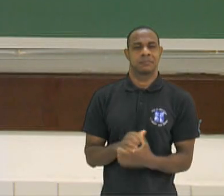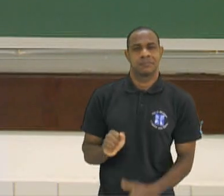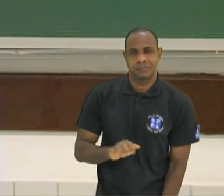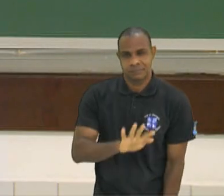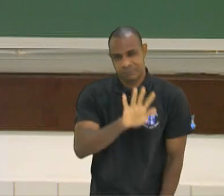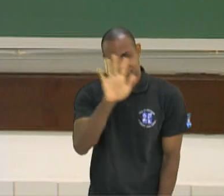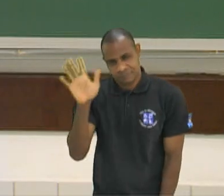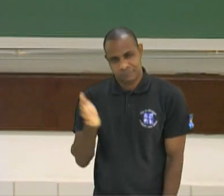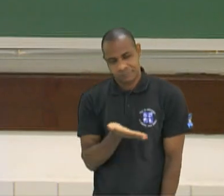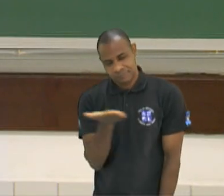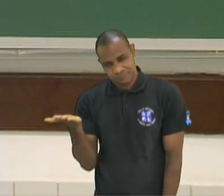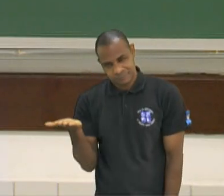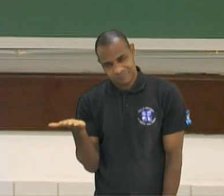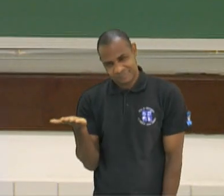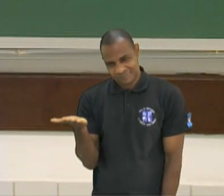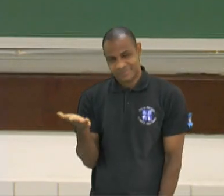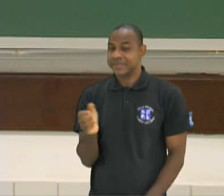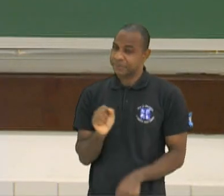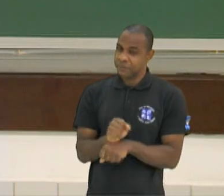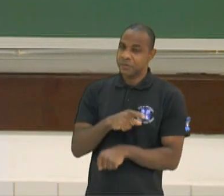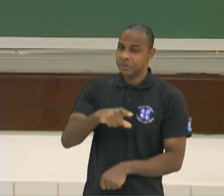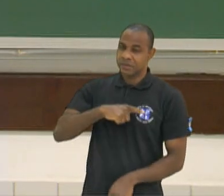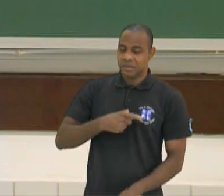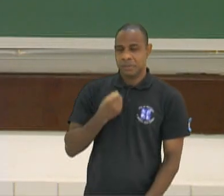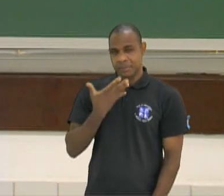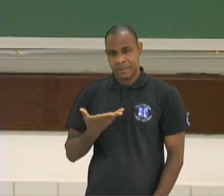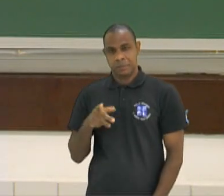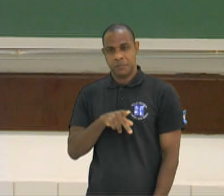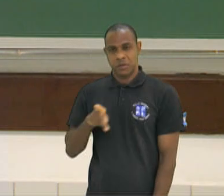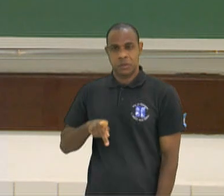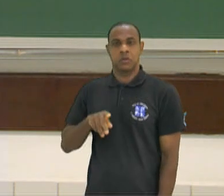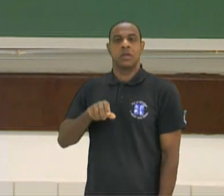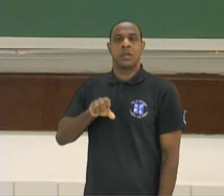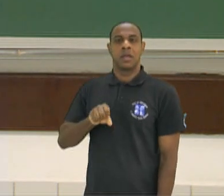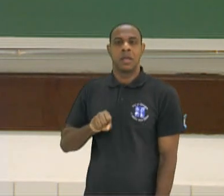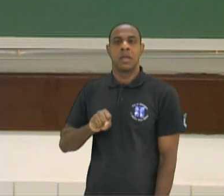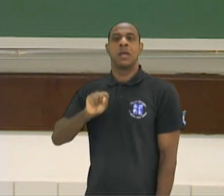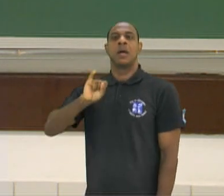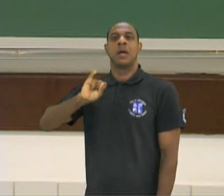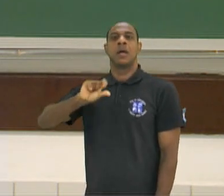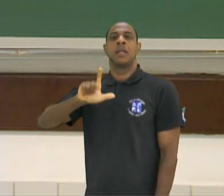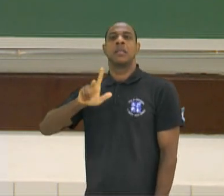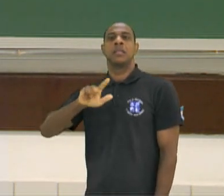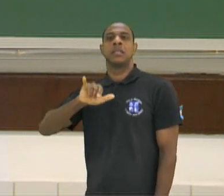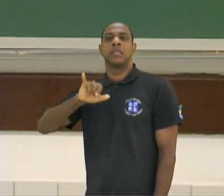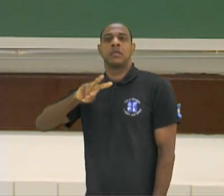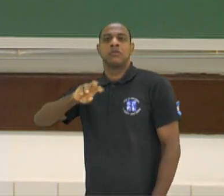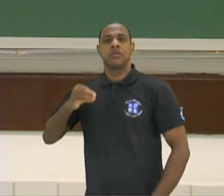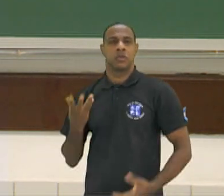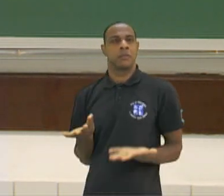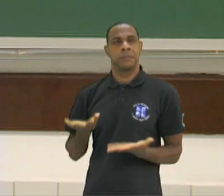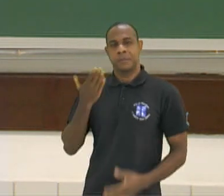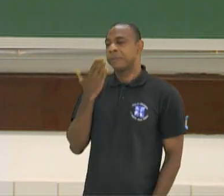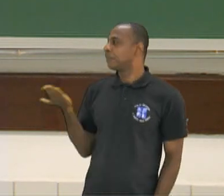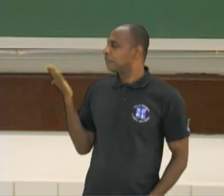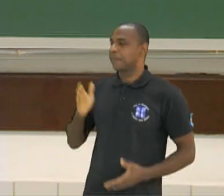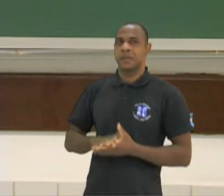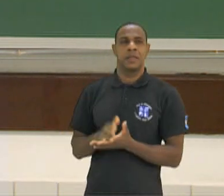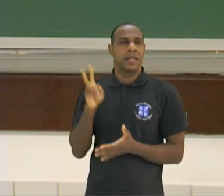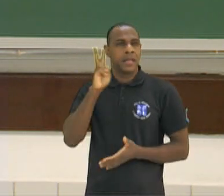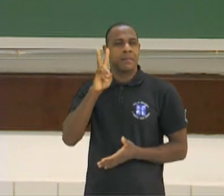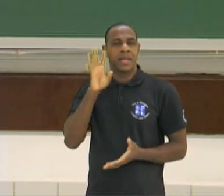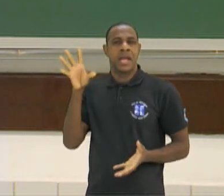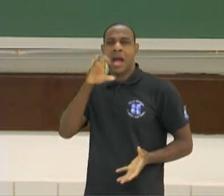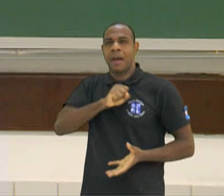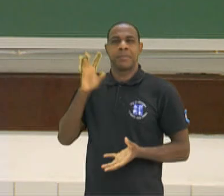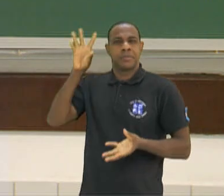Hi everyone! Espero que todos vocês estejam bem. Eu sou o professor Silvio e vamos iniciar a nossa aula com o nosso lembrete rápido de